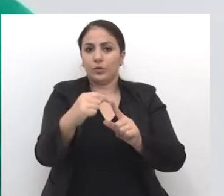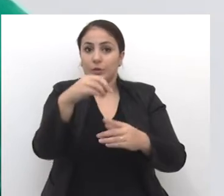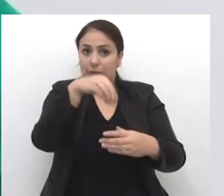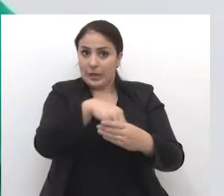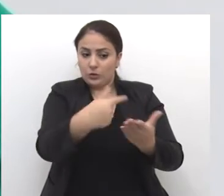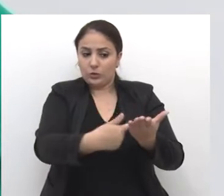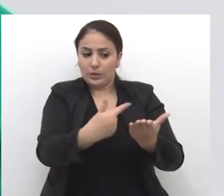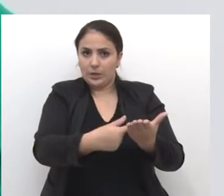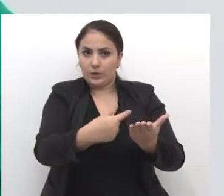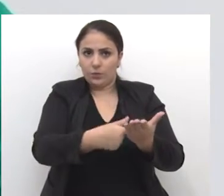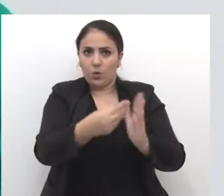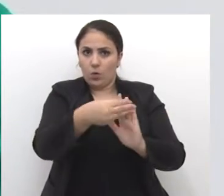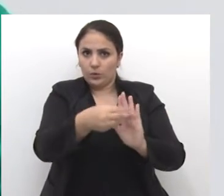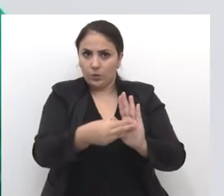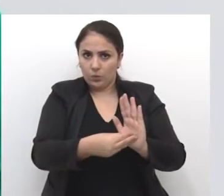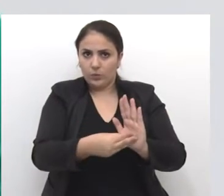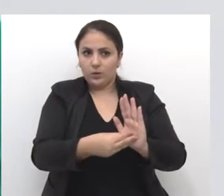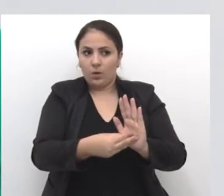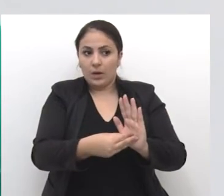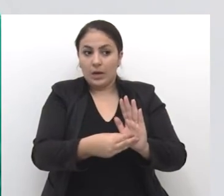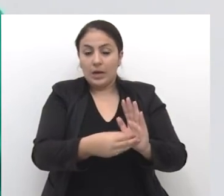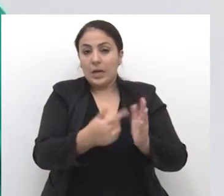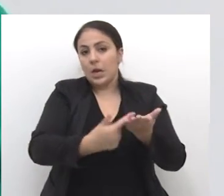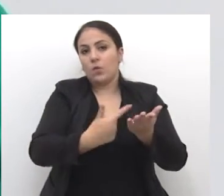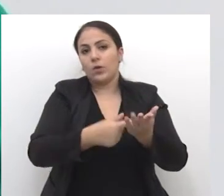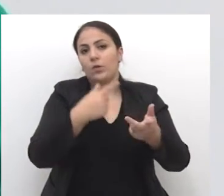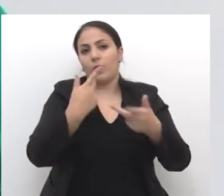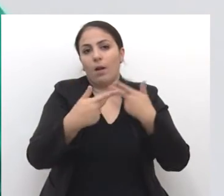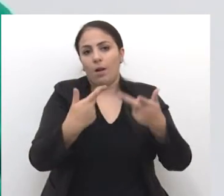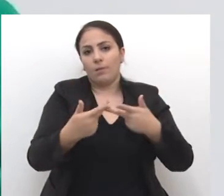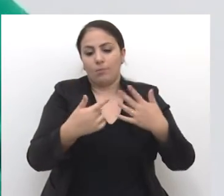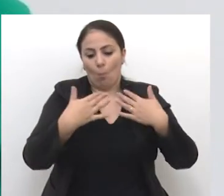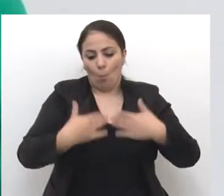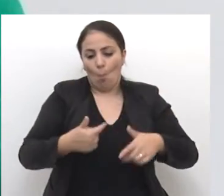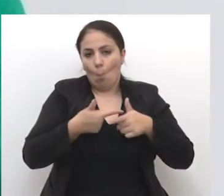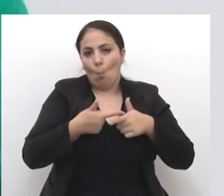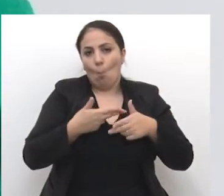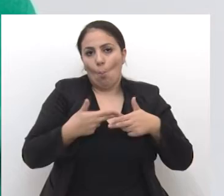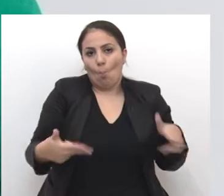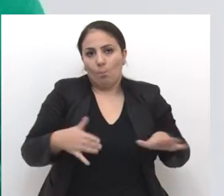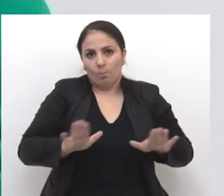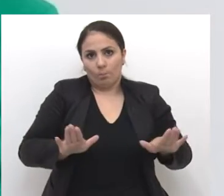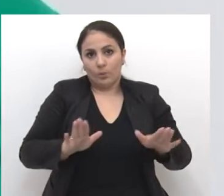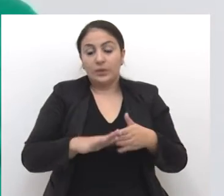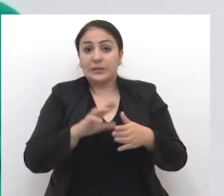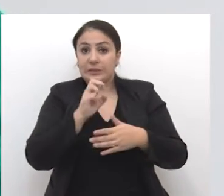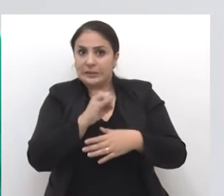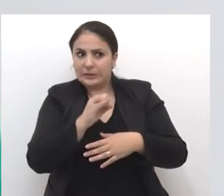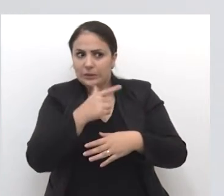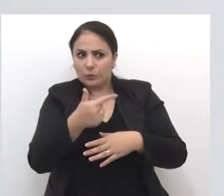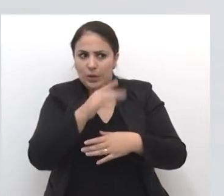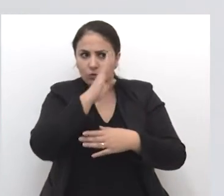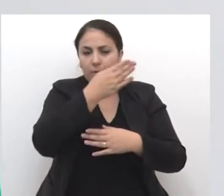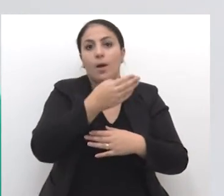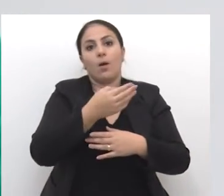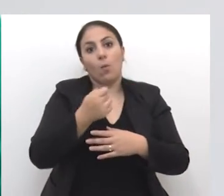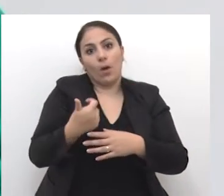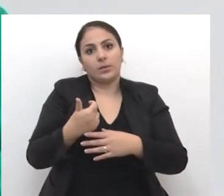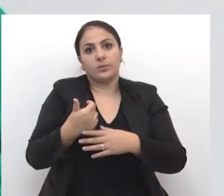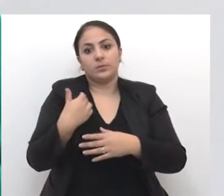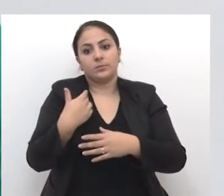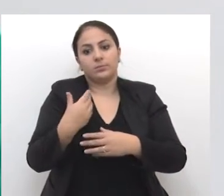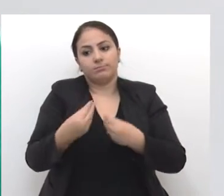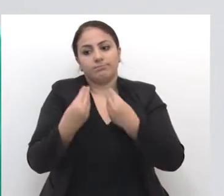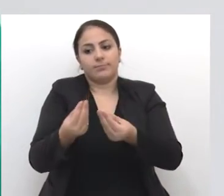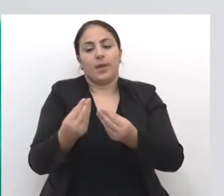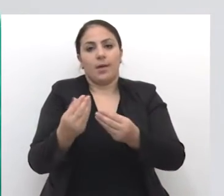grande pacote de livros aí, livros semi-pornográficos, que se não é diretamente, mas indiretamente vai cair na mão